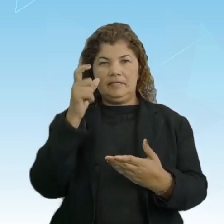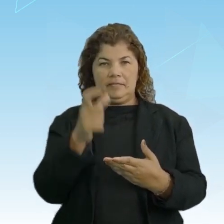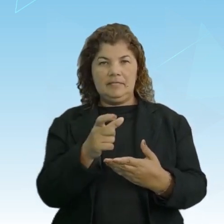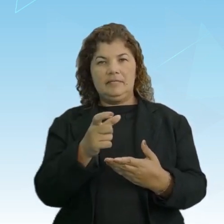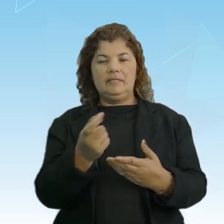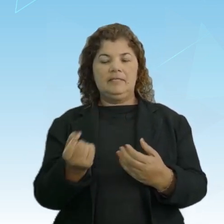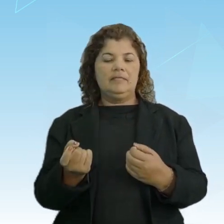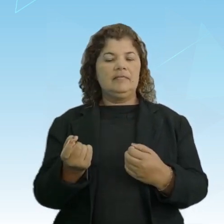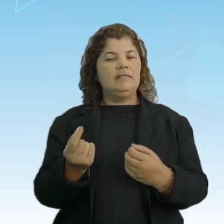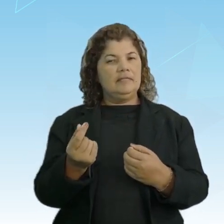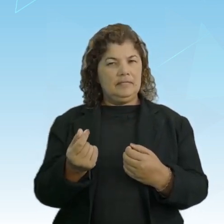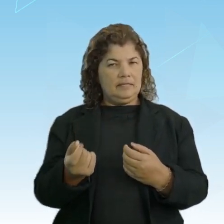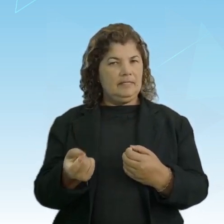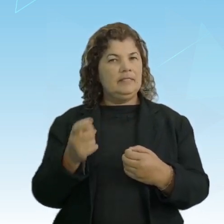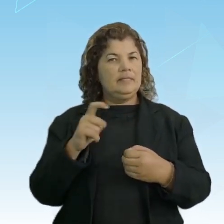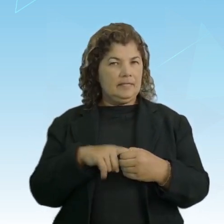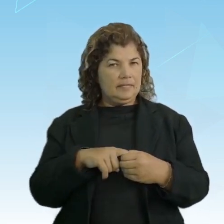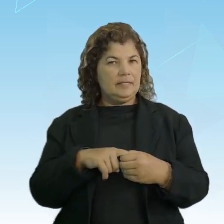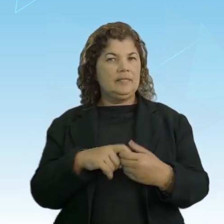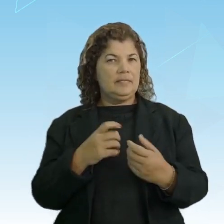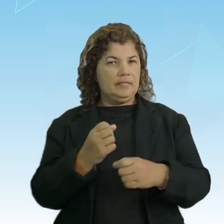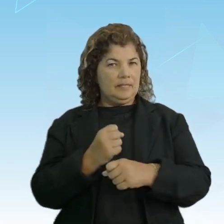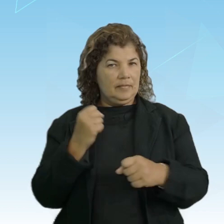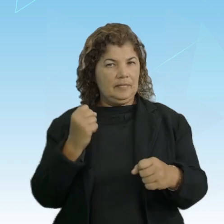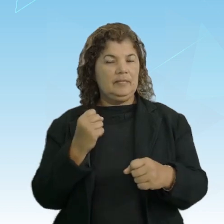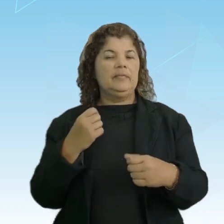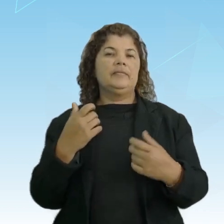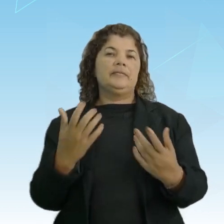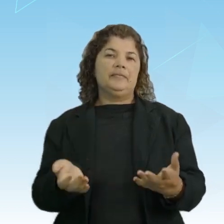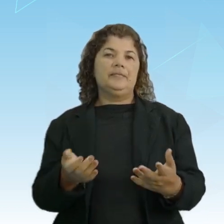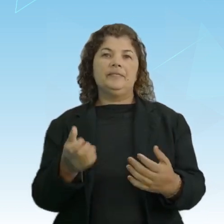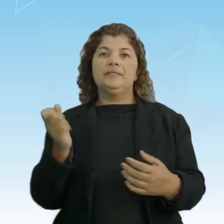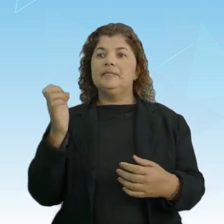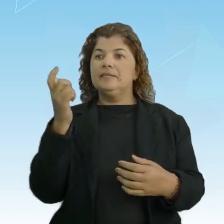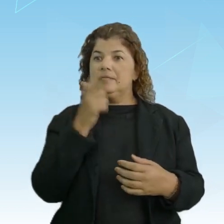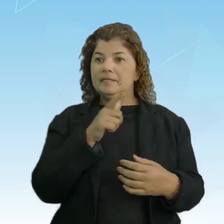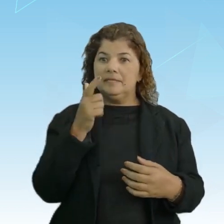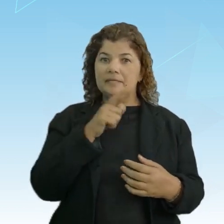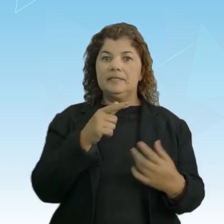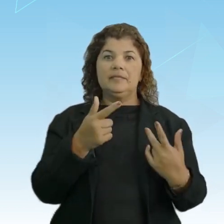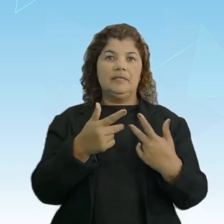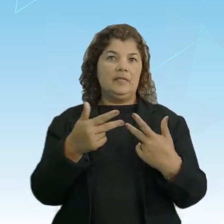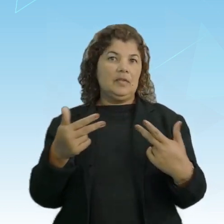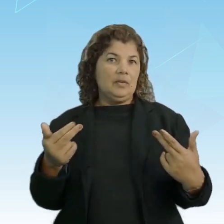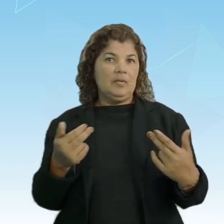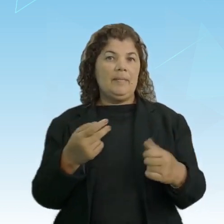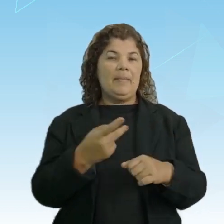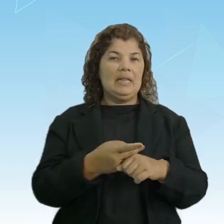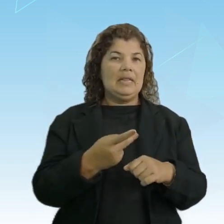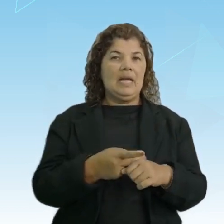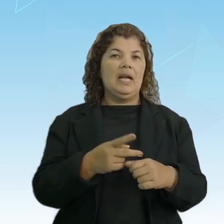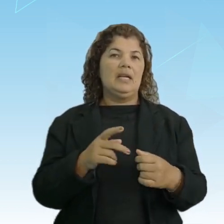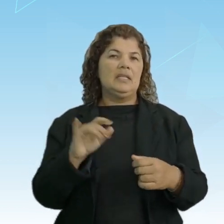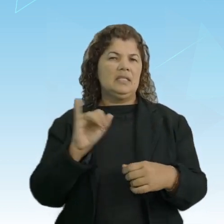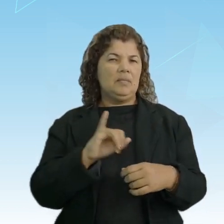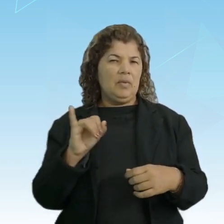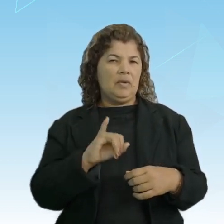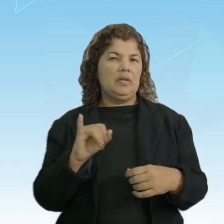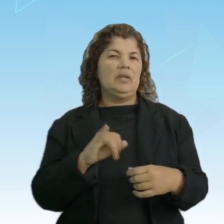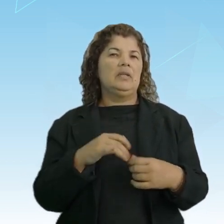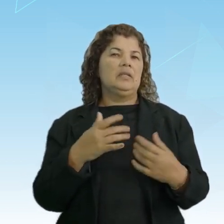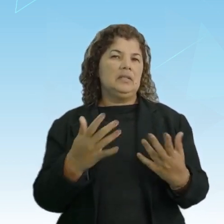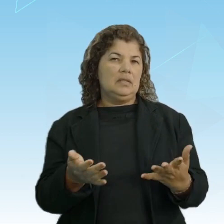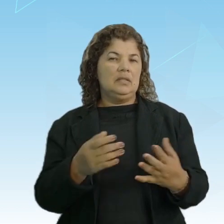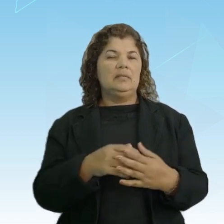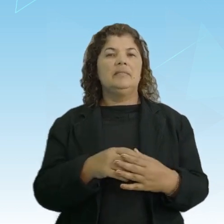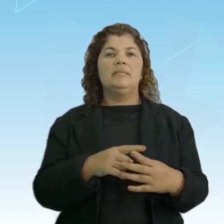financeiro. Dessas expedições, casos fossem encontrados o quê? Metais preciosos.